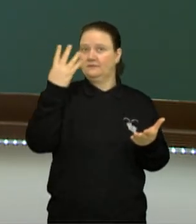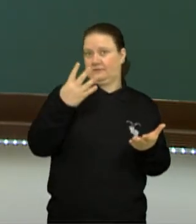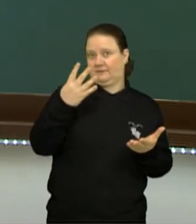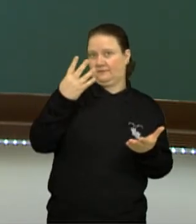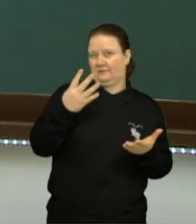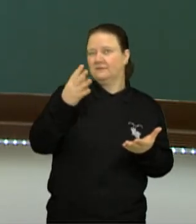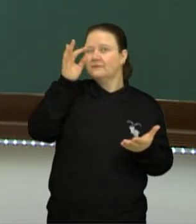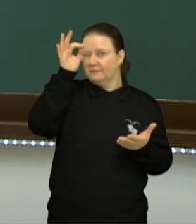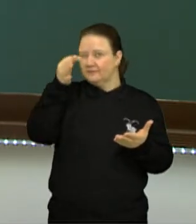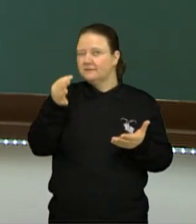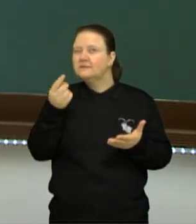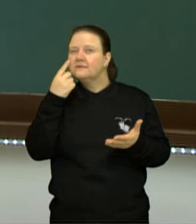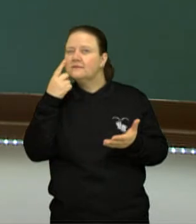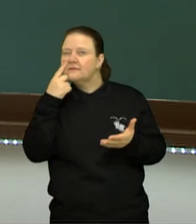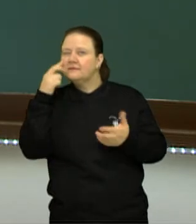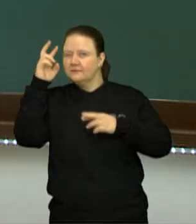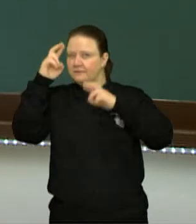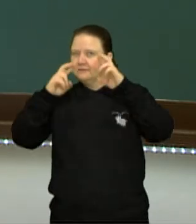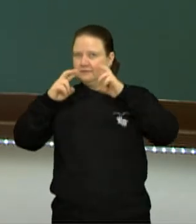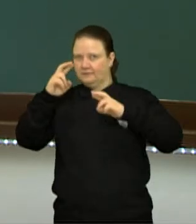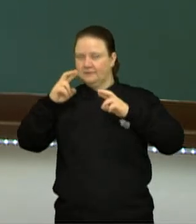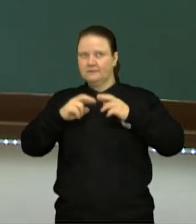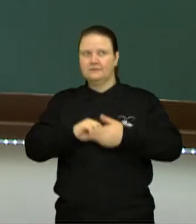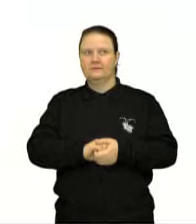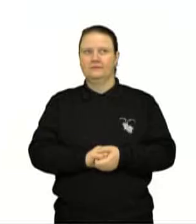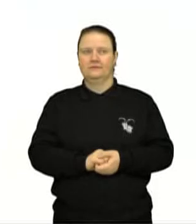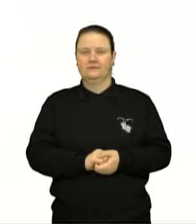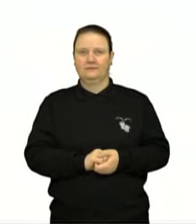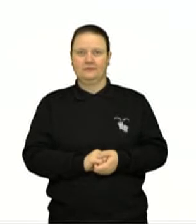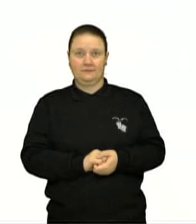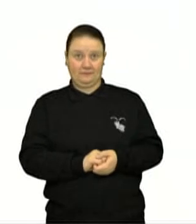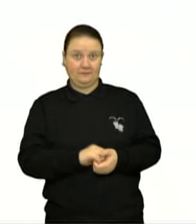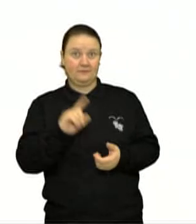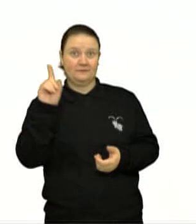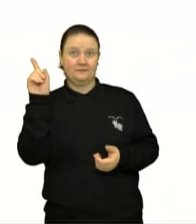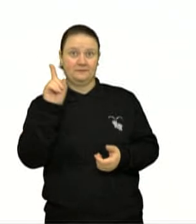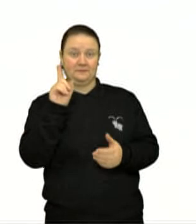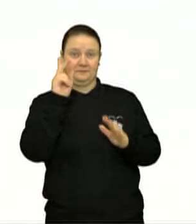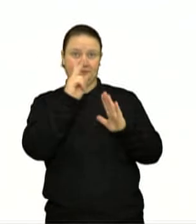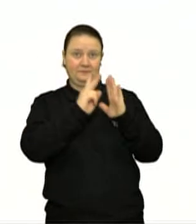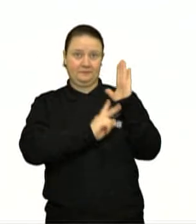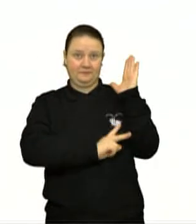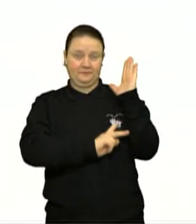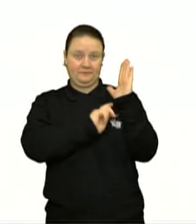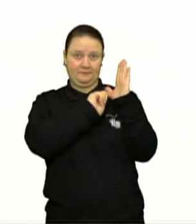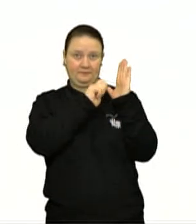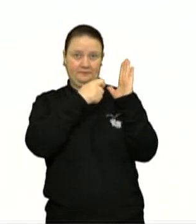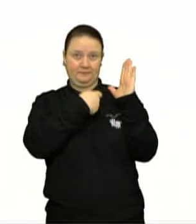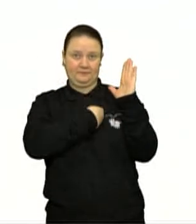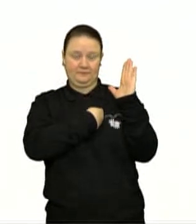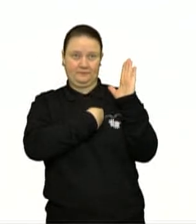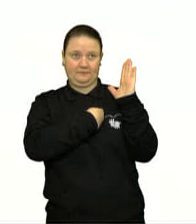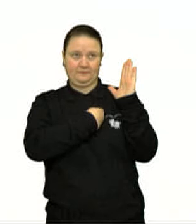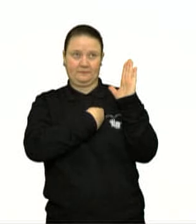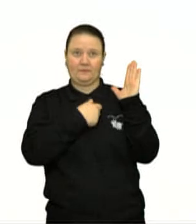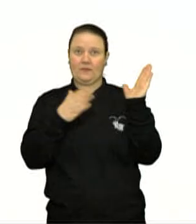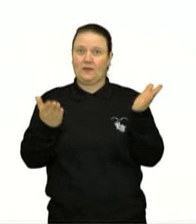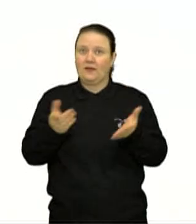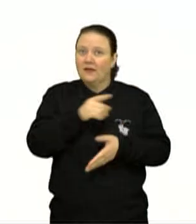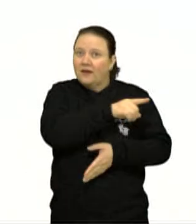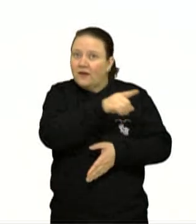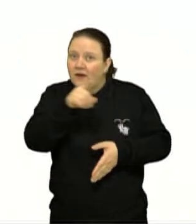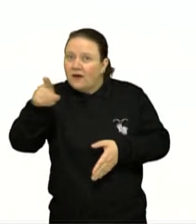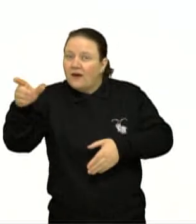está tudo certo, se a gente entendeu. Completa as frases com o heterosemântico correspondiente. Agora é com vocês,